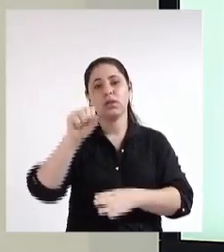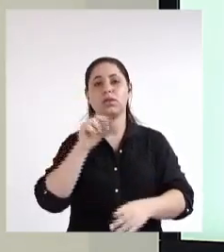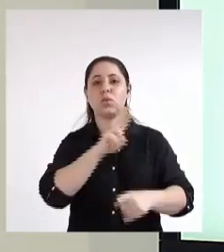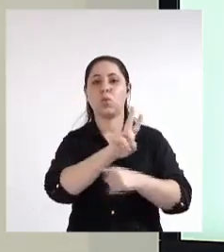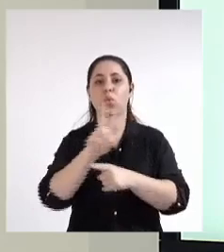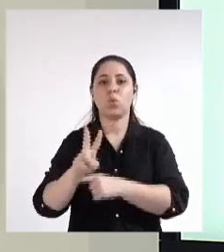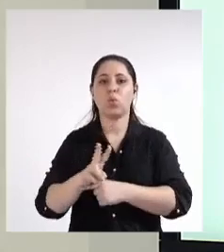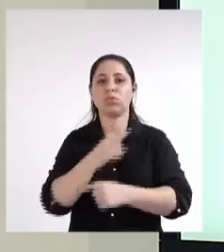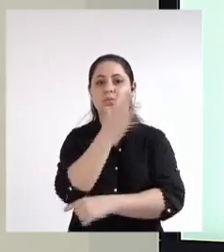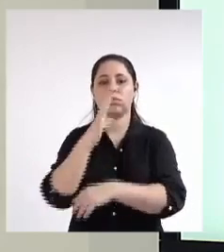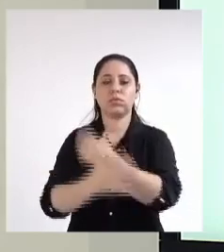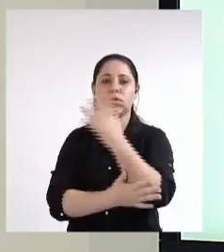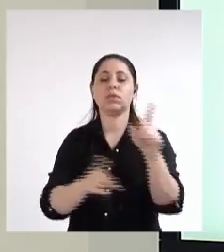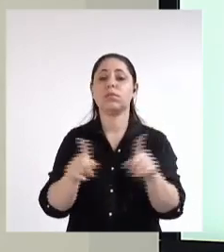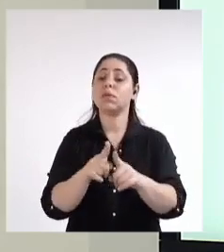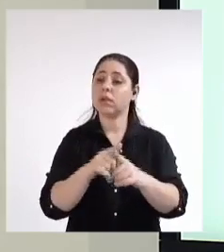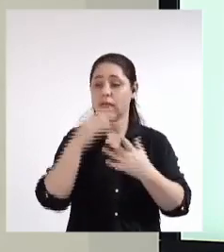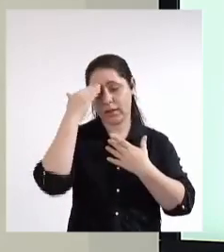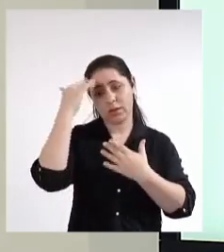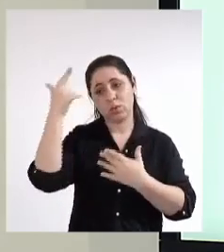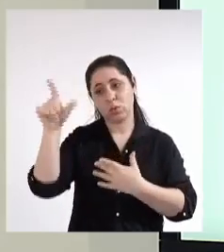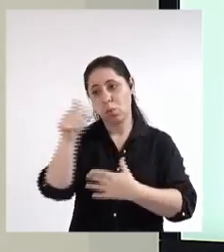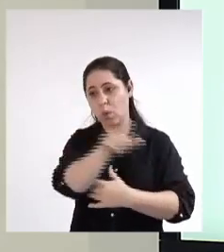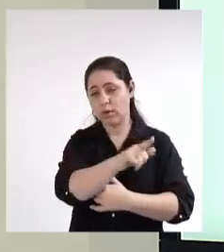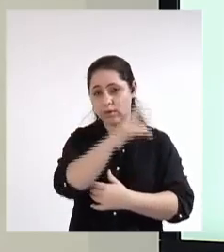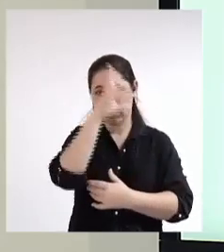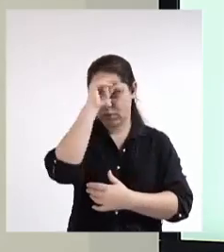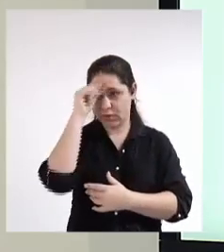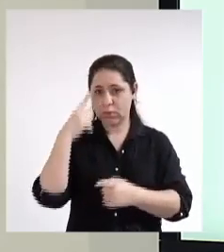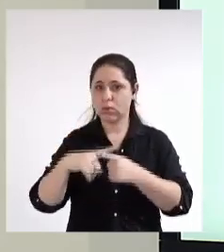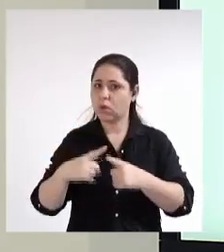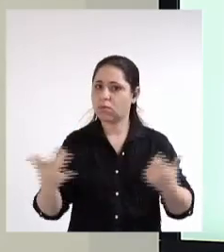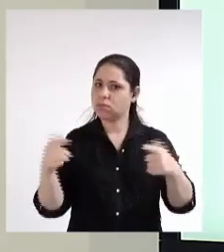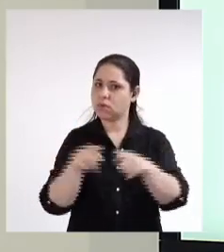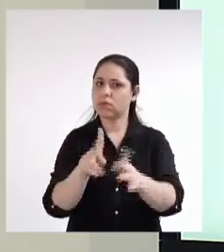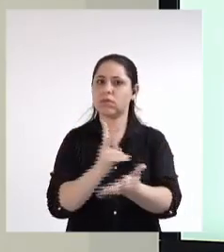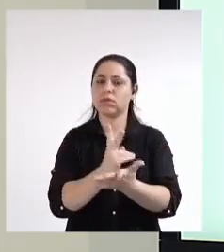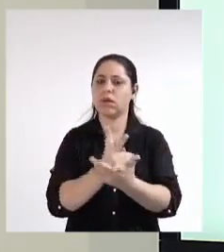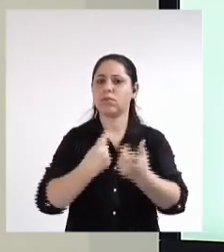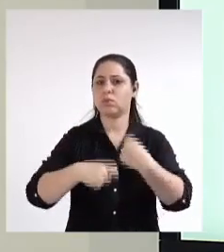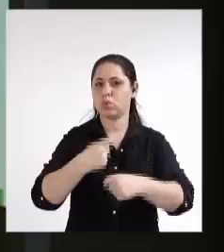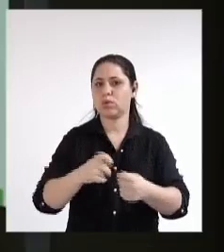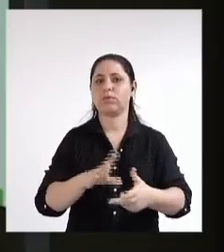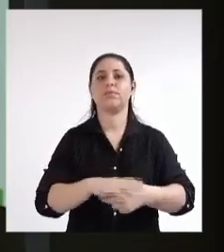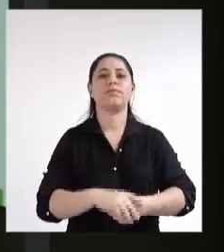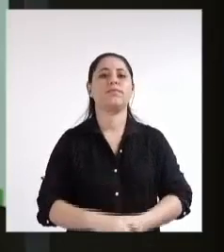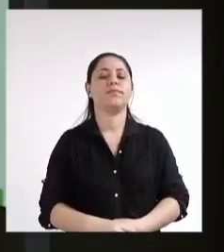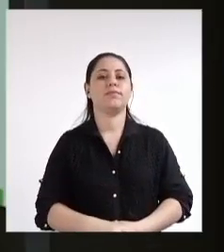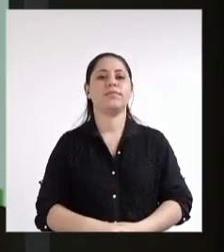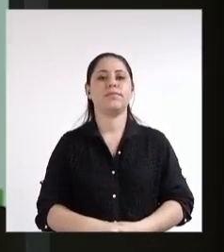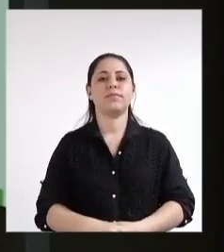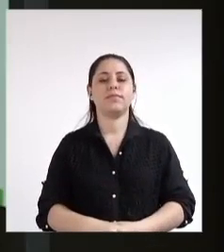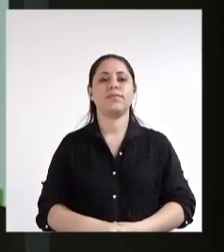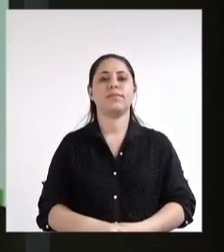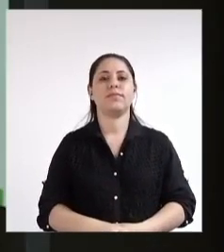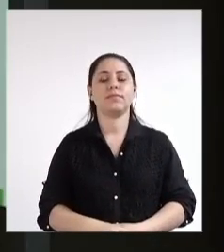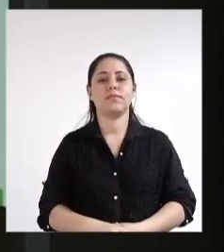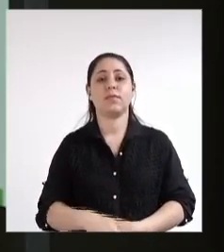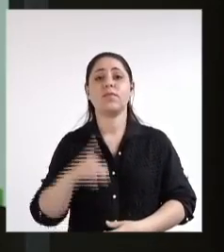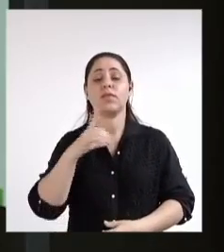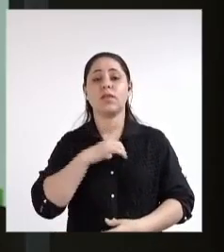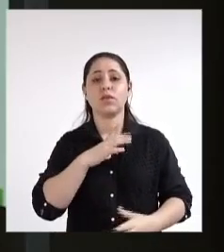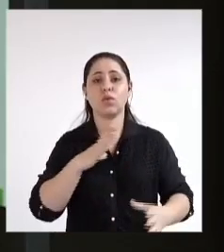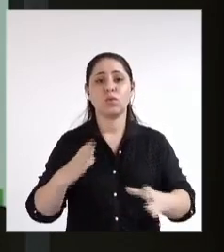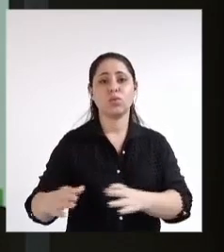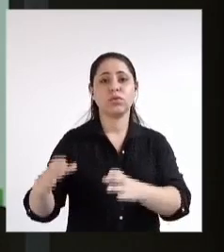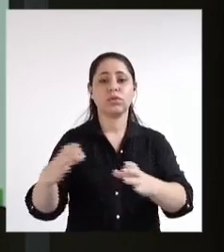obrigado agradece os outros prefeitos prefeitos que todos têm sido muito parceiro da nossa gestão temos a unidade de